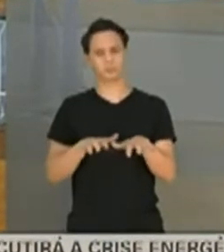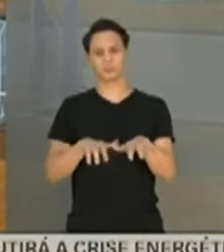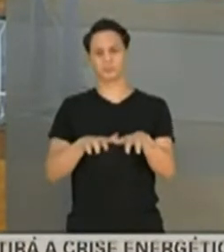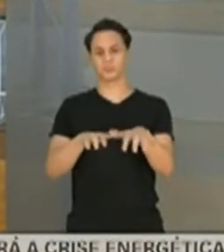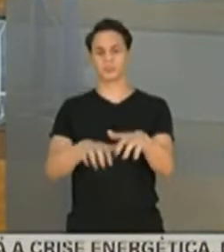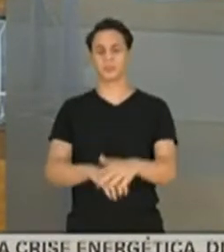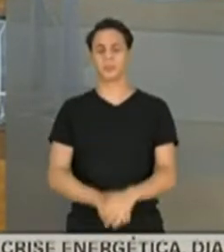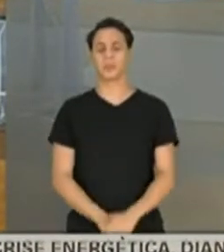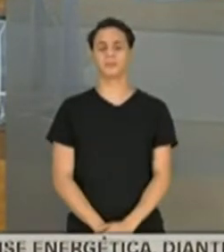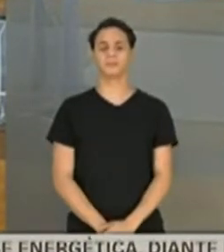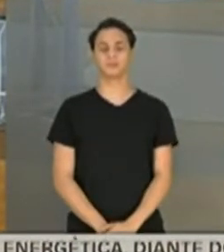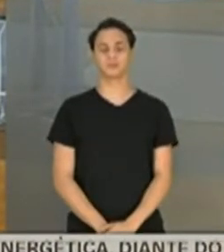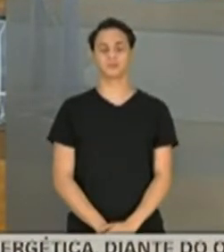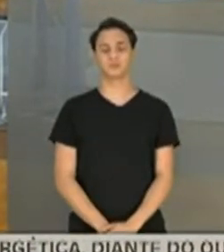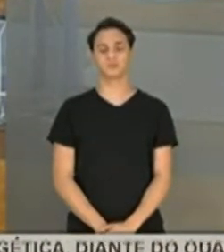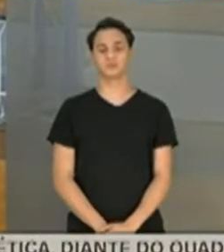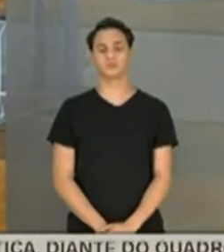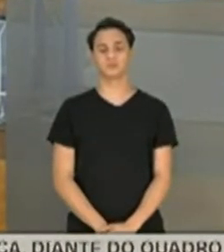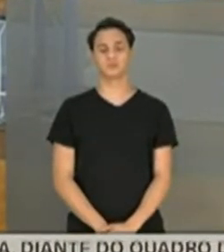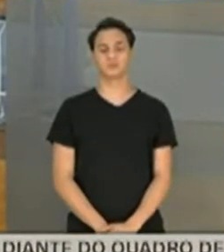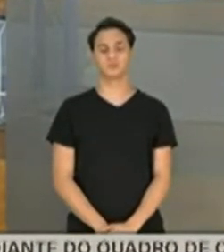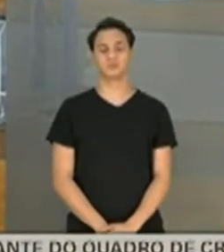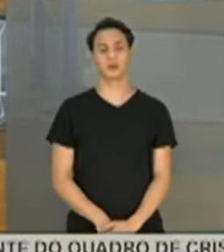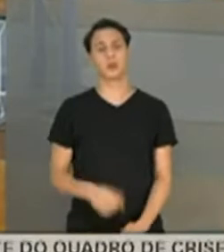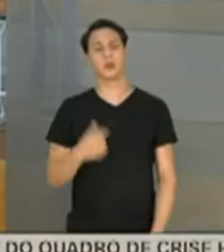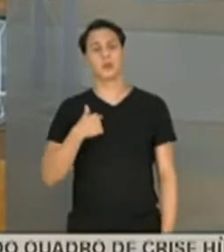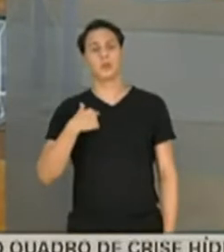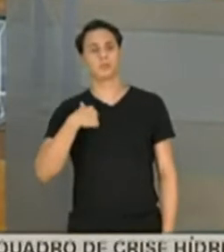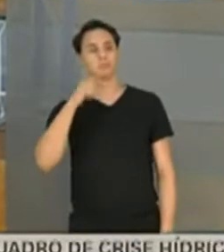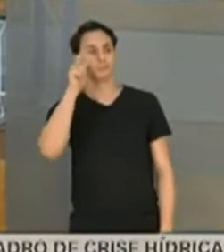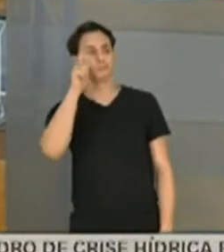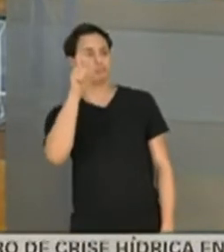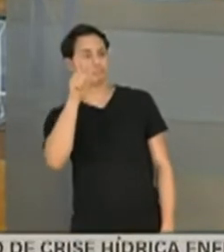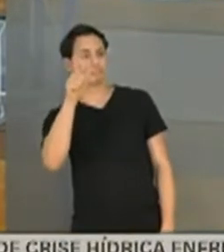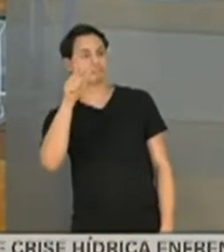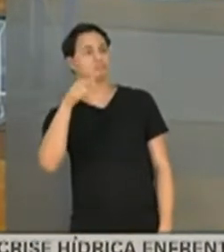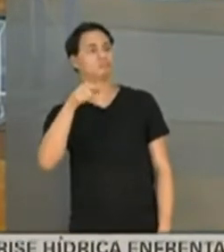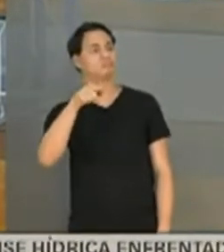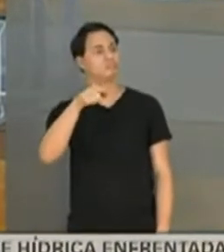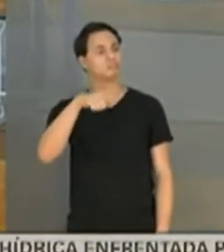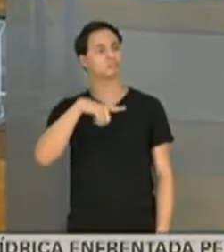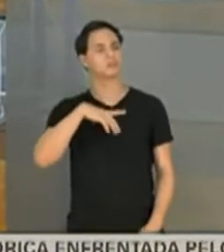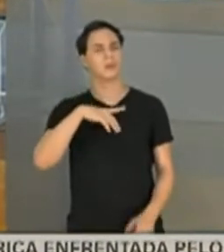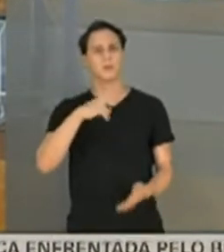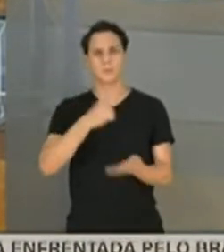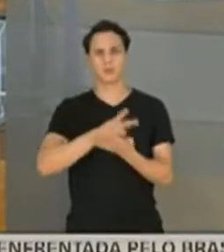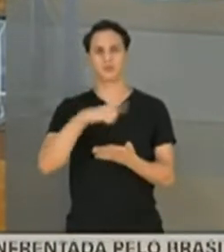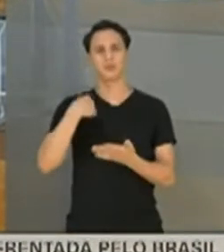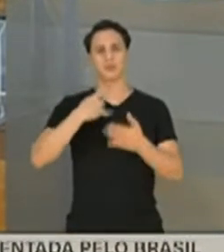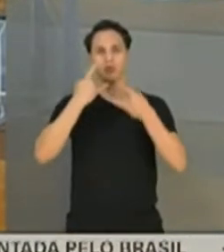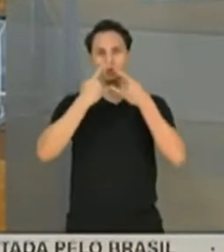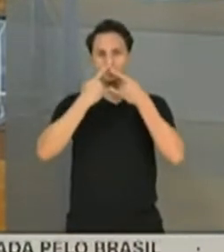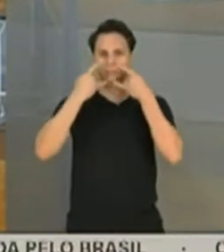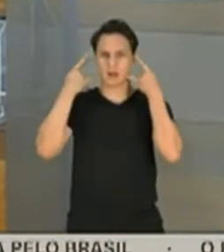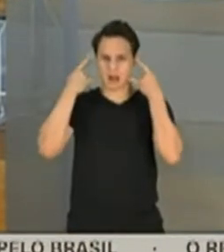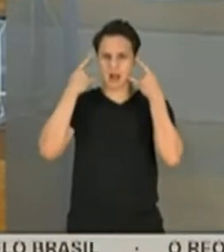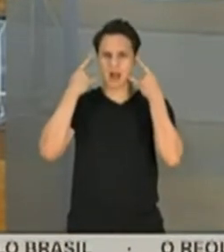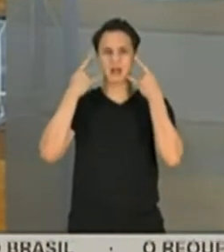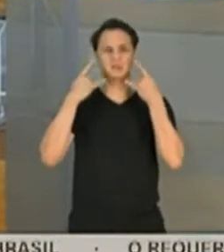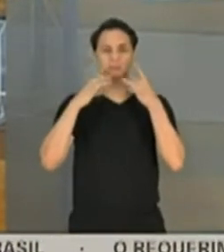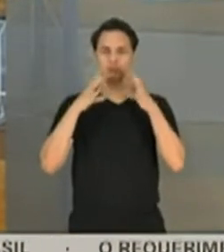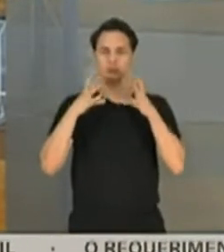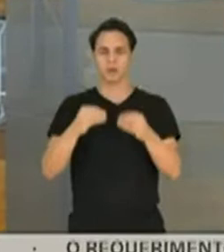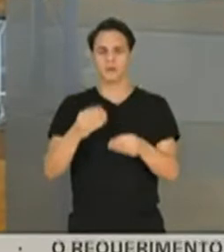manifestação. E o que me chamou a atenção, mesmo a gente de máscara e tudo,